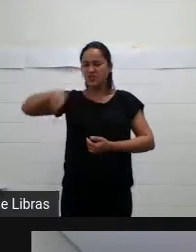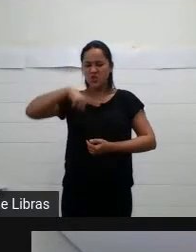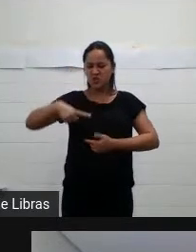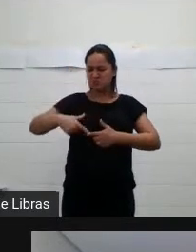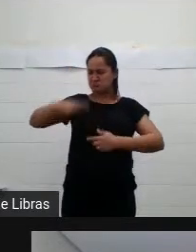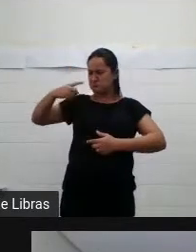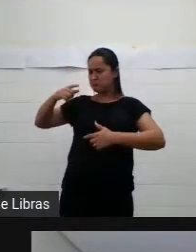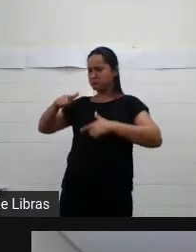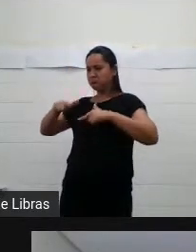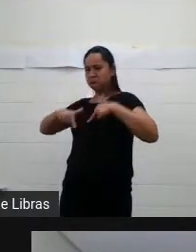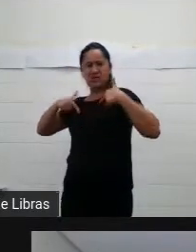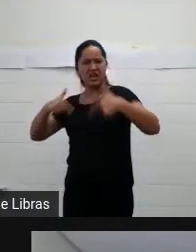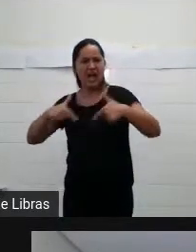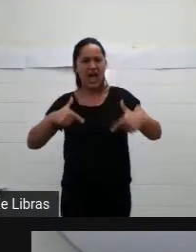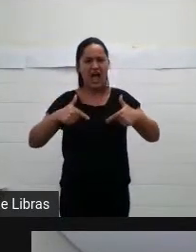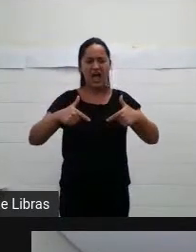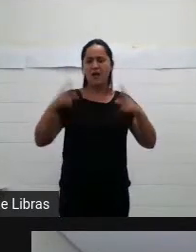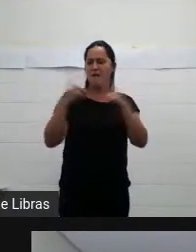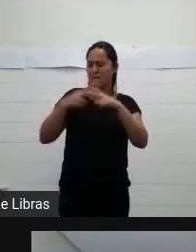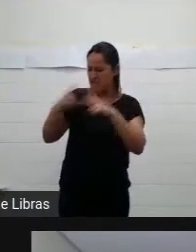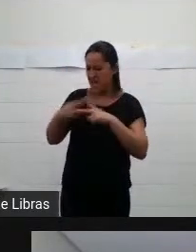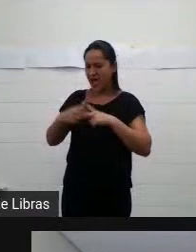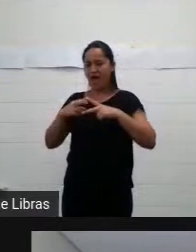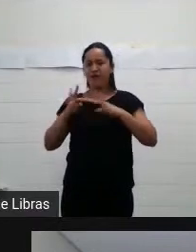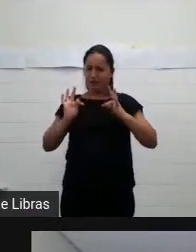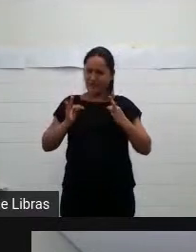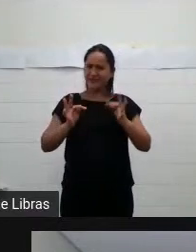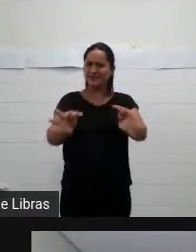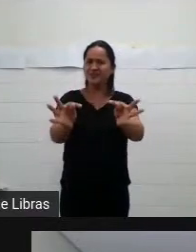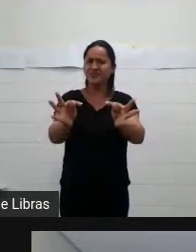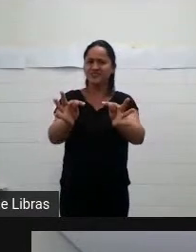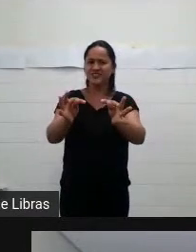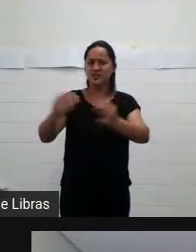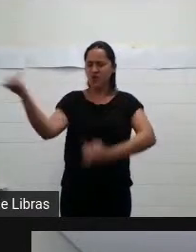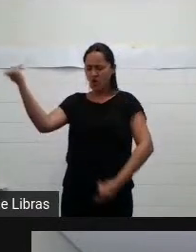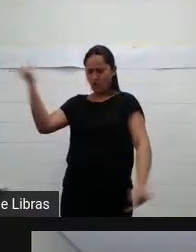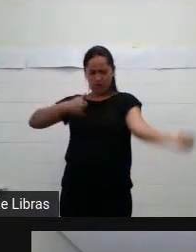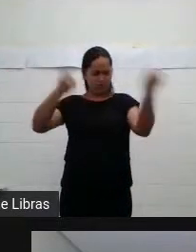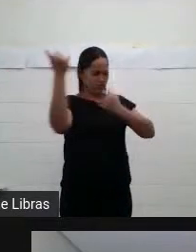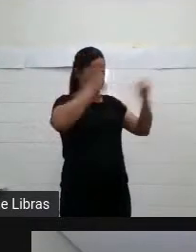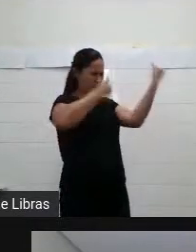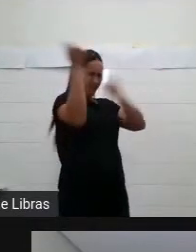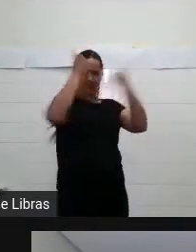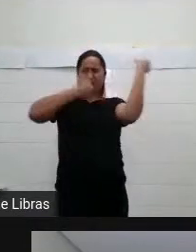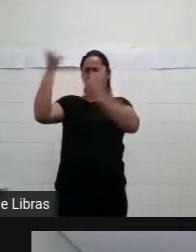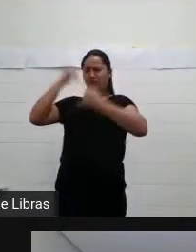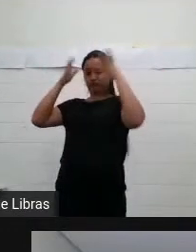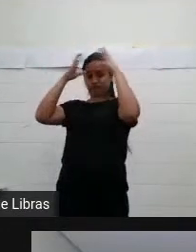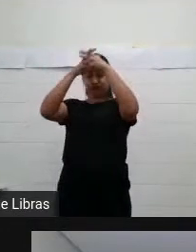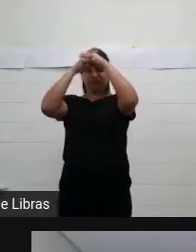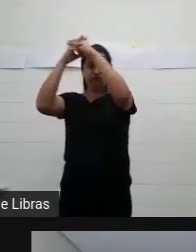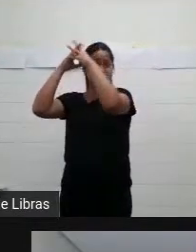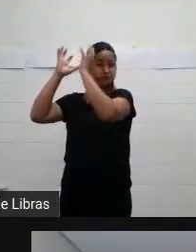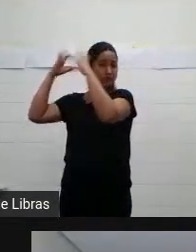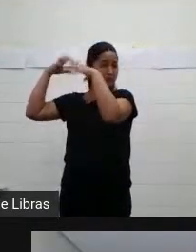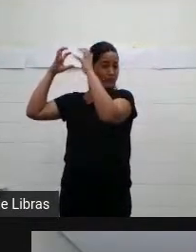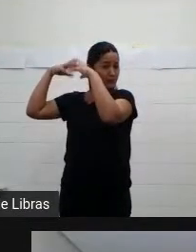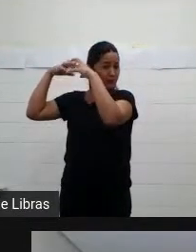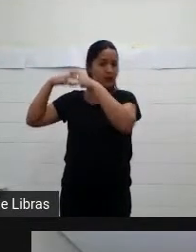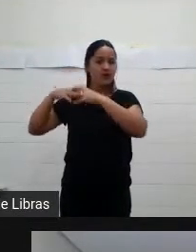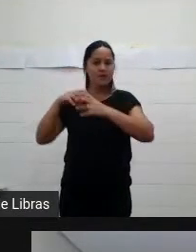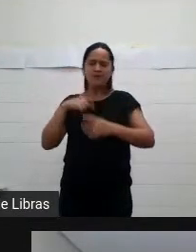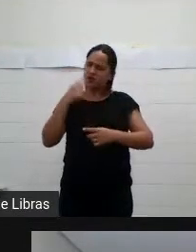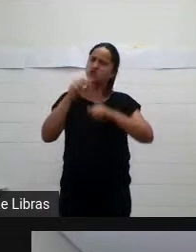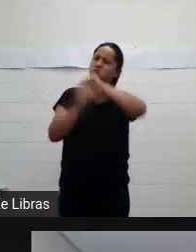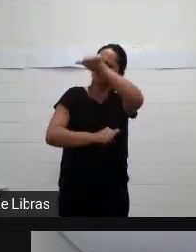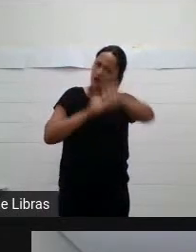com a tecnologia, com essas informações que estão bombardeando a nossa cabeça, para nós fazermos acontecer.